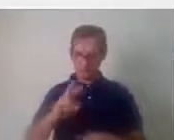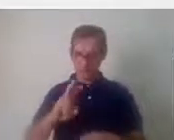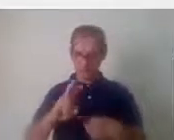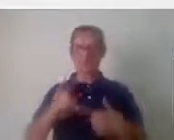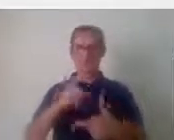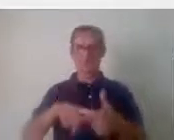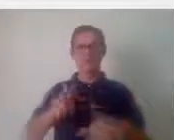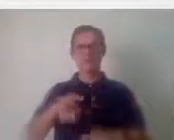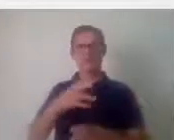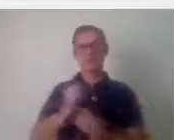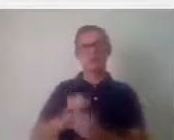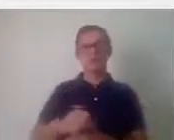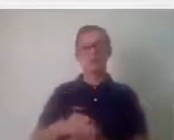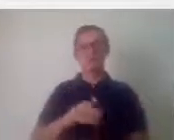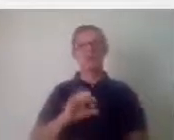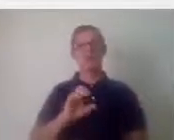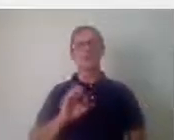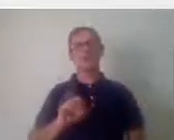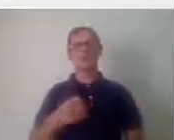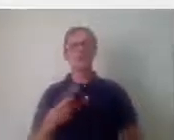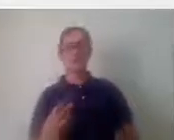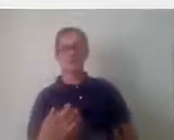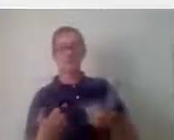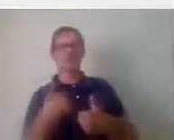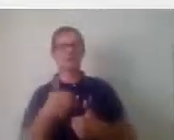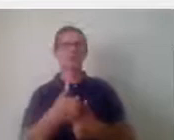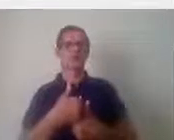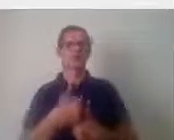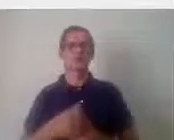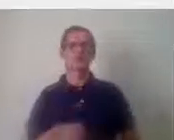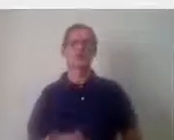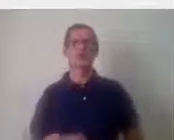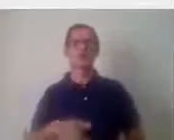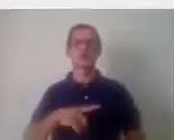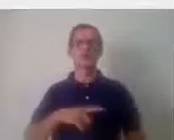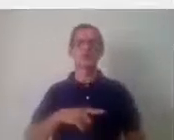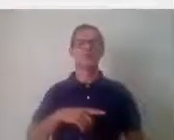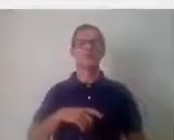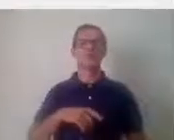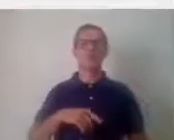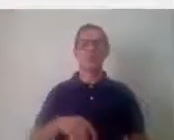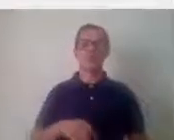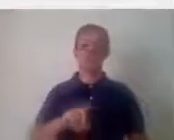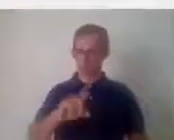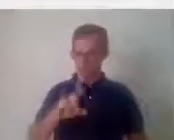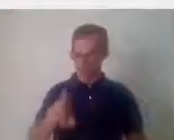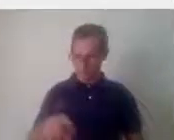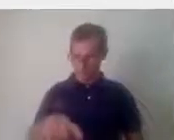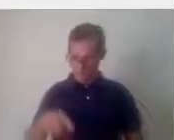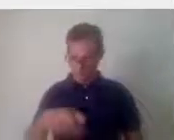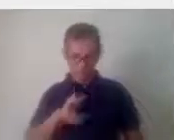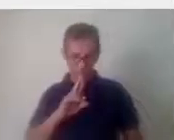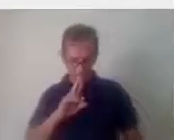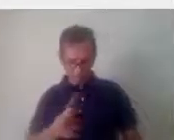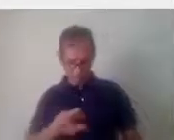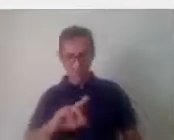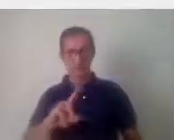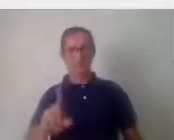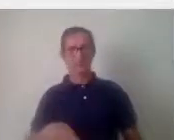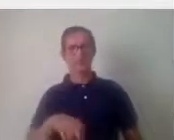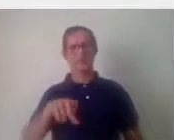Isso calculado no 0 e no 1. Substituindo, nós vamos ter como integral, o resultado da minha